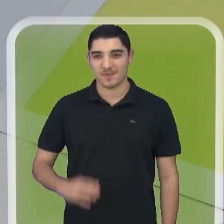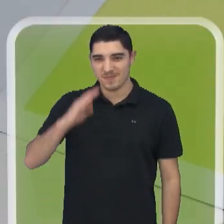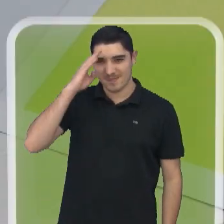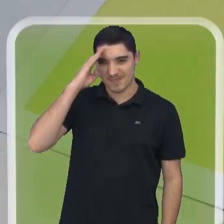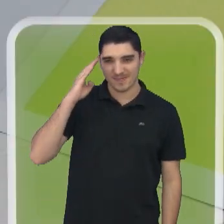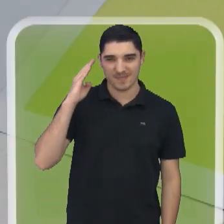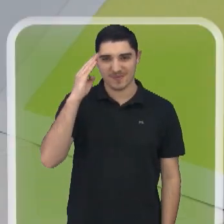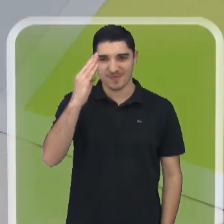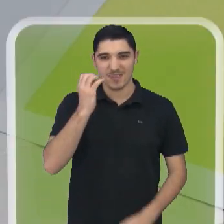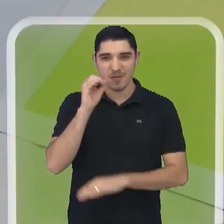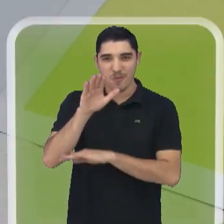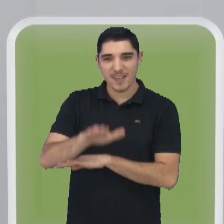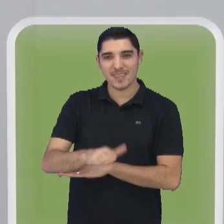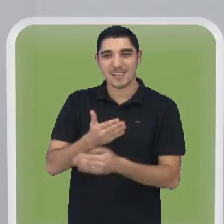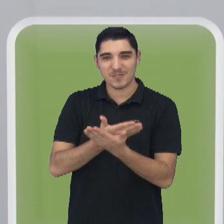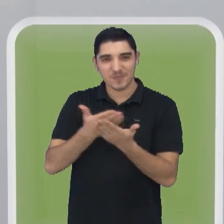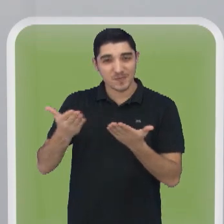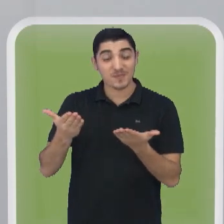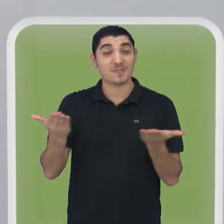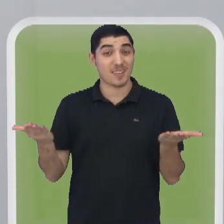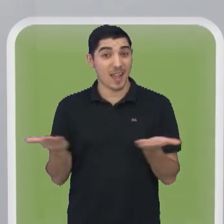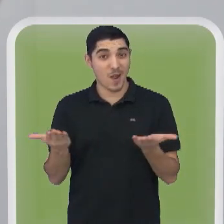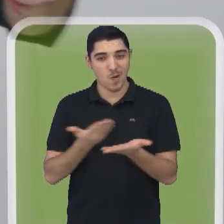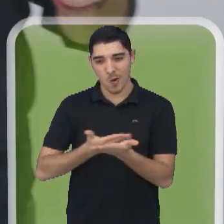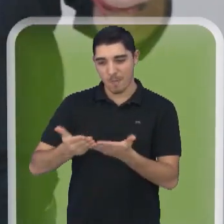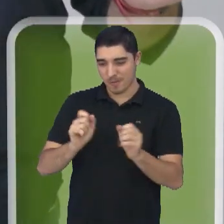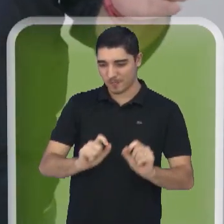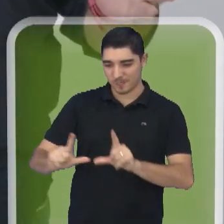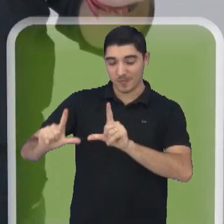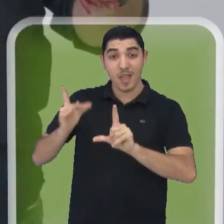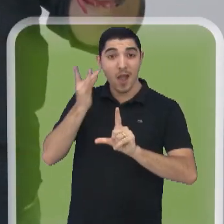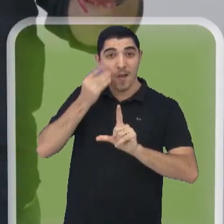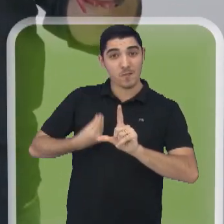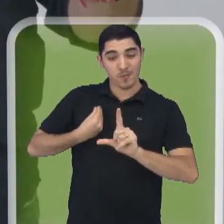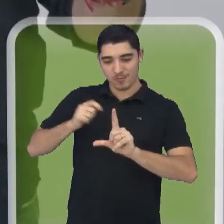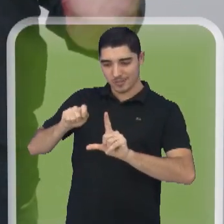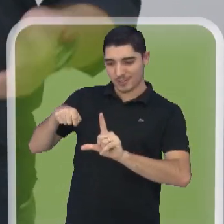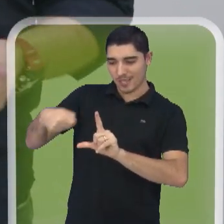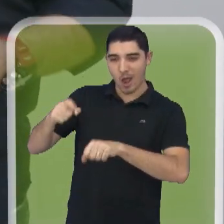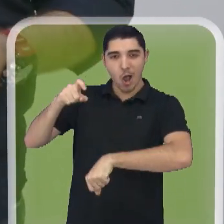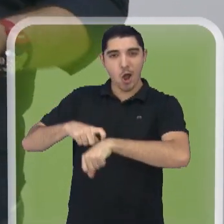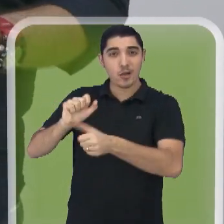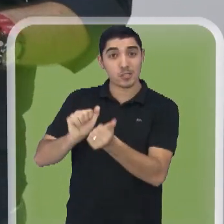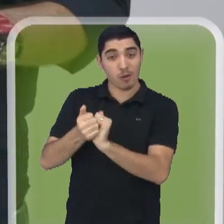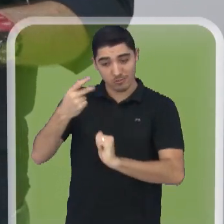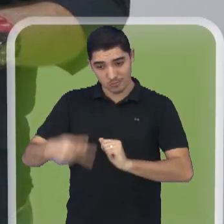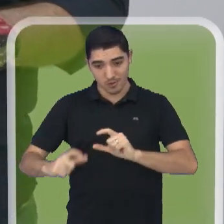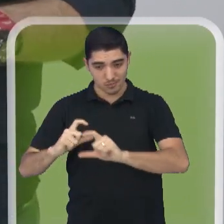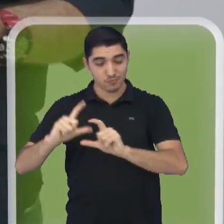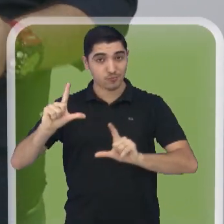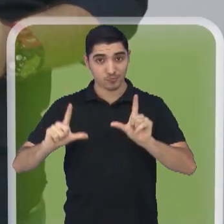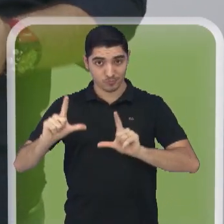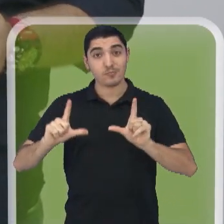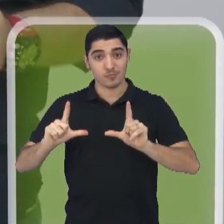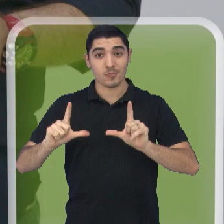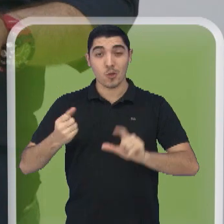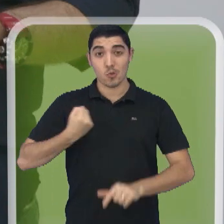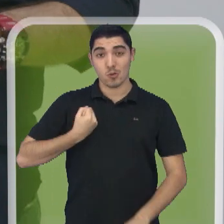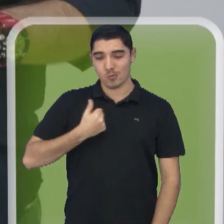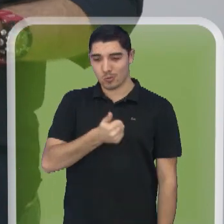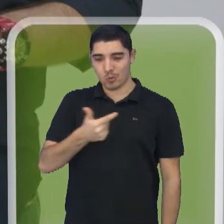Salve, salve, galera! Uma boa tarde para vocês. Está começando ao vivaço, Hora do Esporte, aqui na tela da TV Câmara de São José dos Campos.